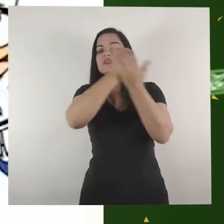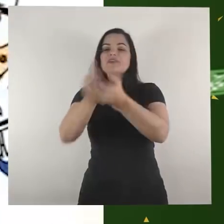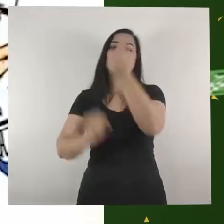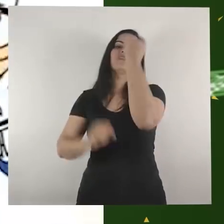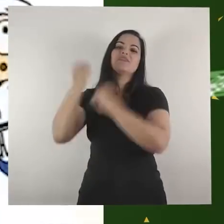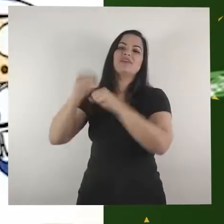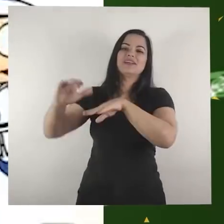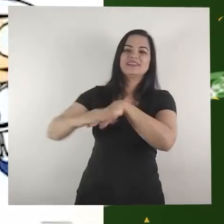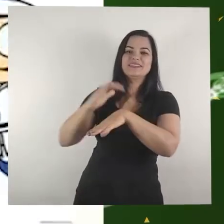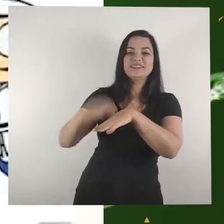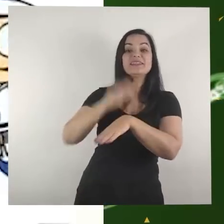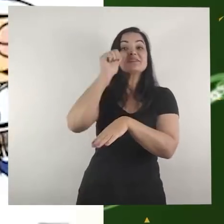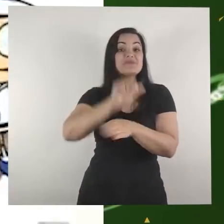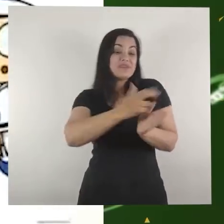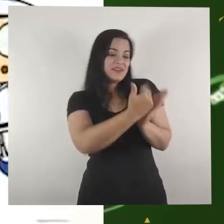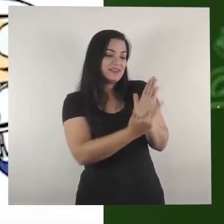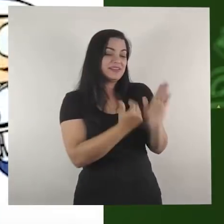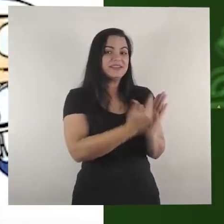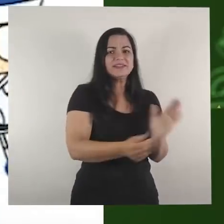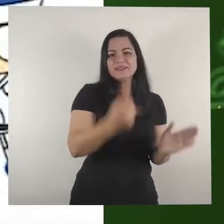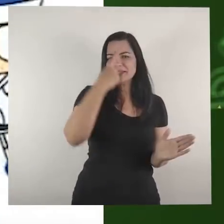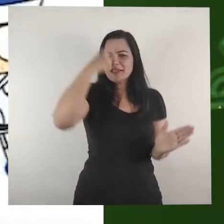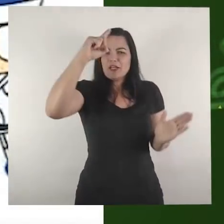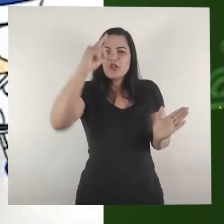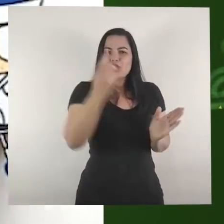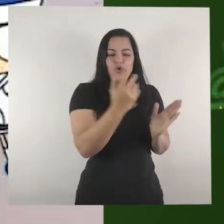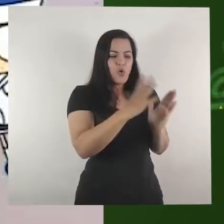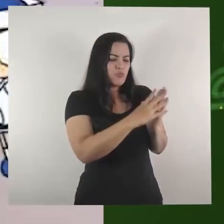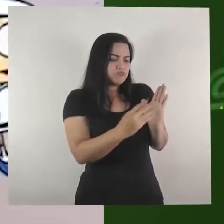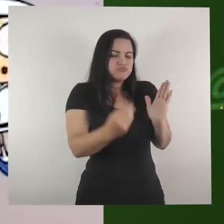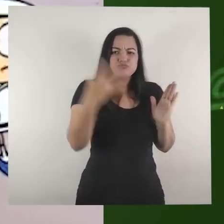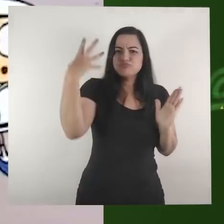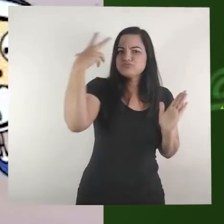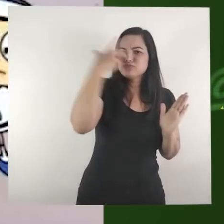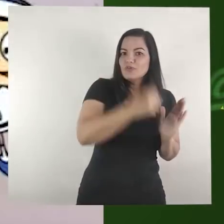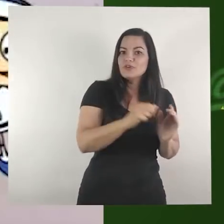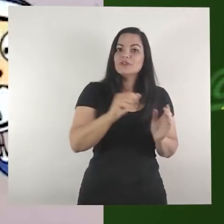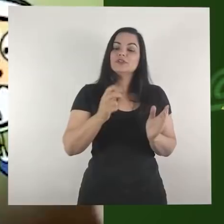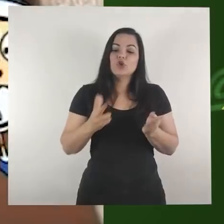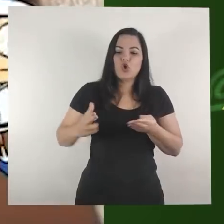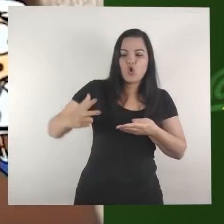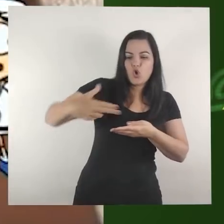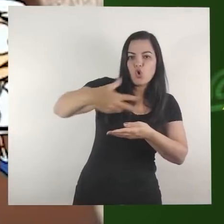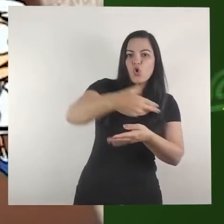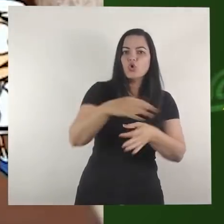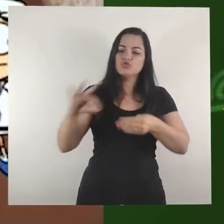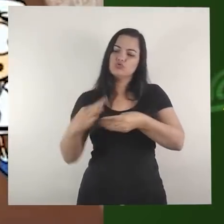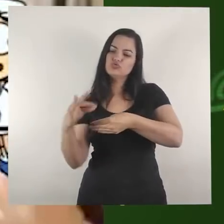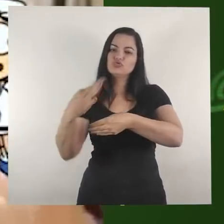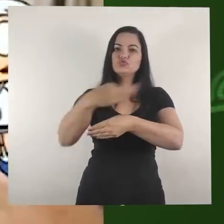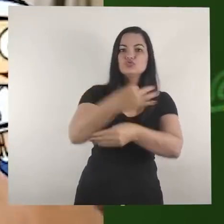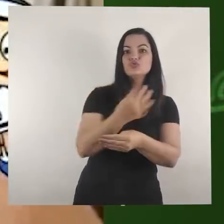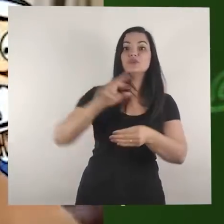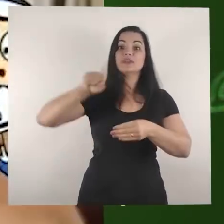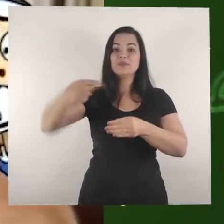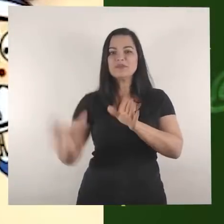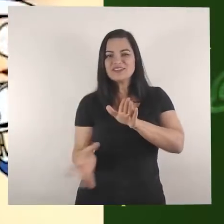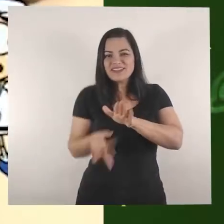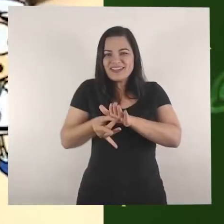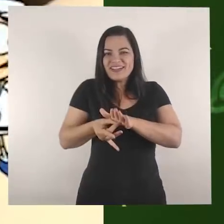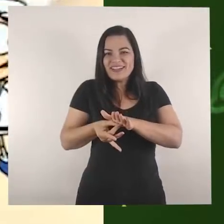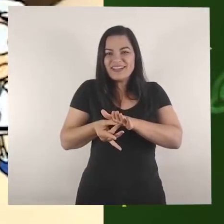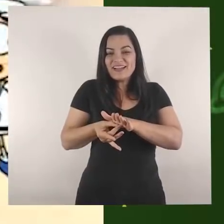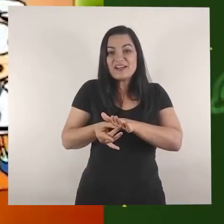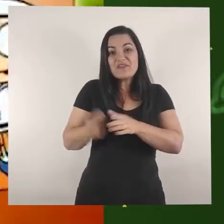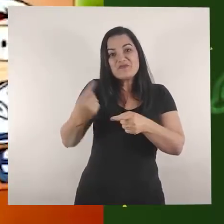fábrica de calçados, onde a estilista criou este lindo modelo que foi moldado, cortado,